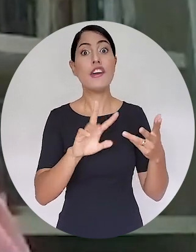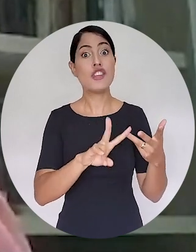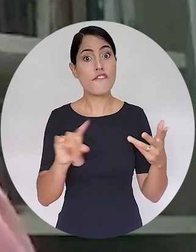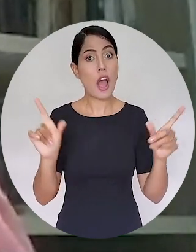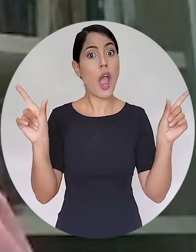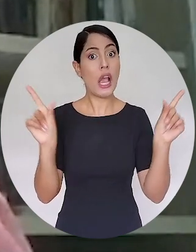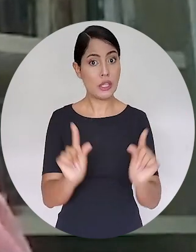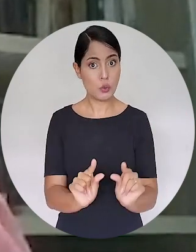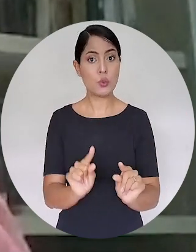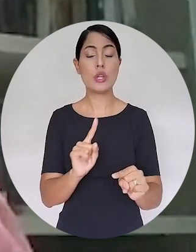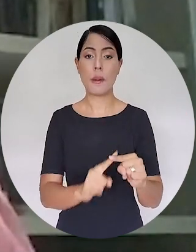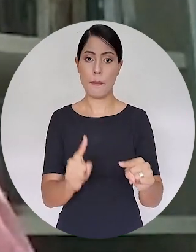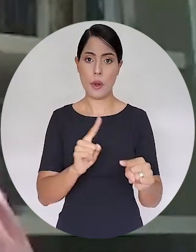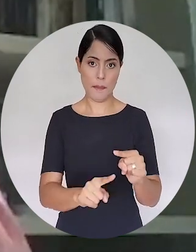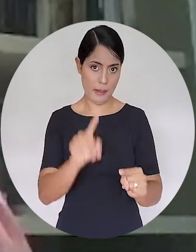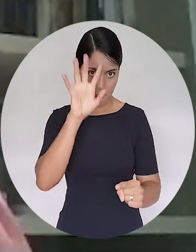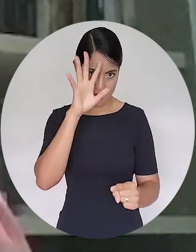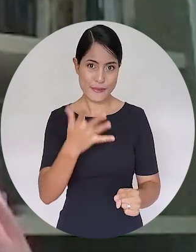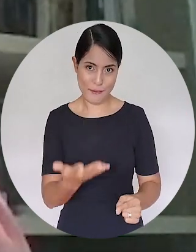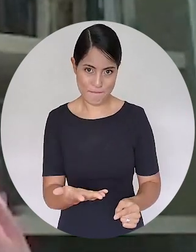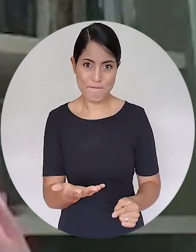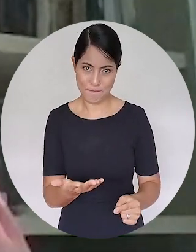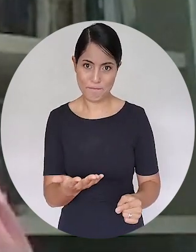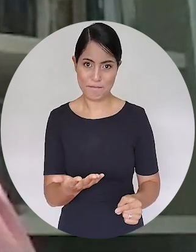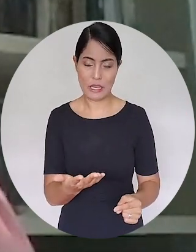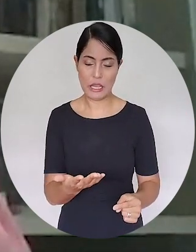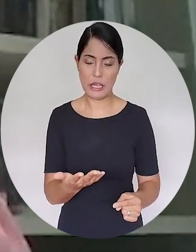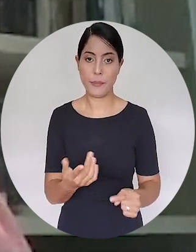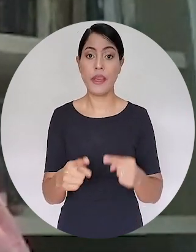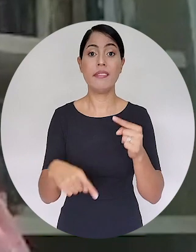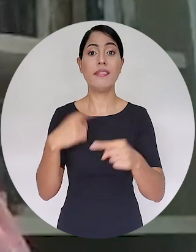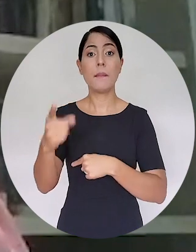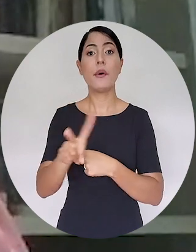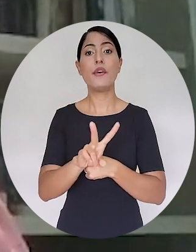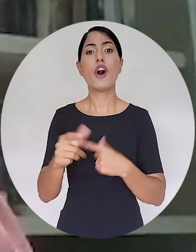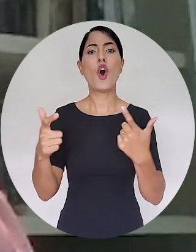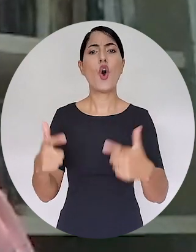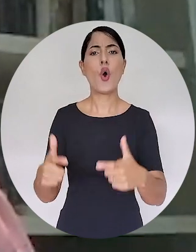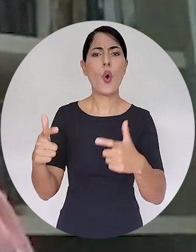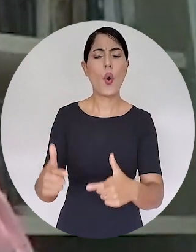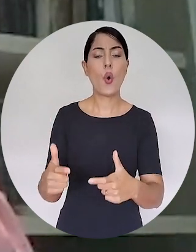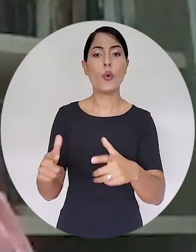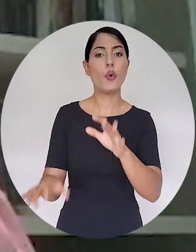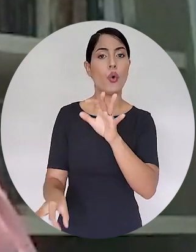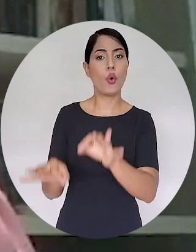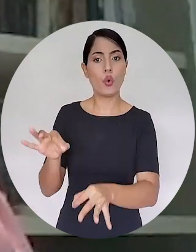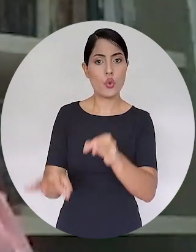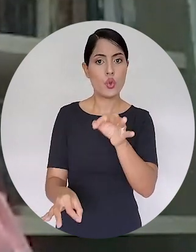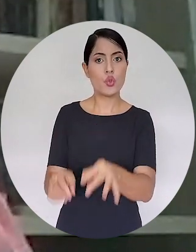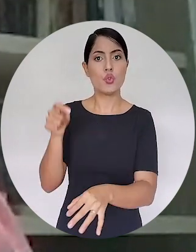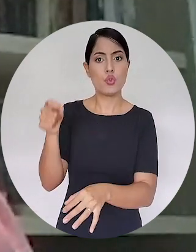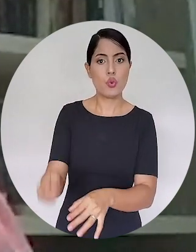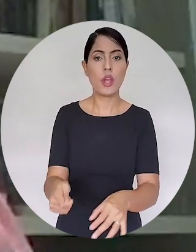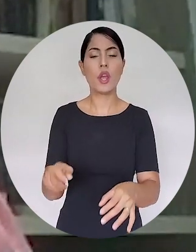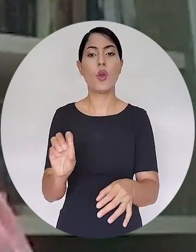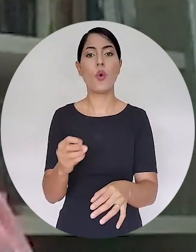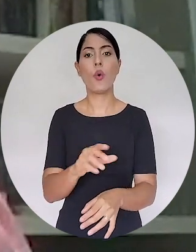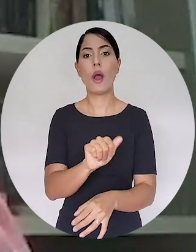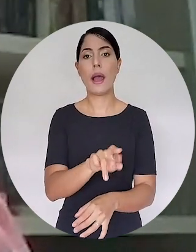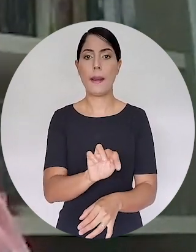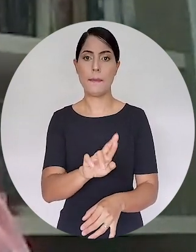já reduz muito a carga do que vai ser depois levado a uma decisão por